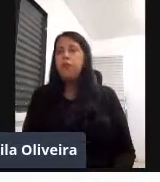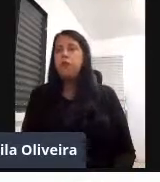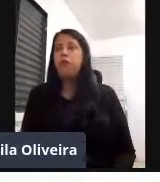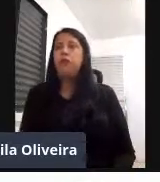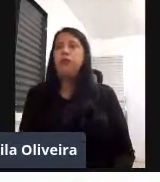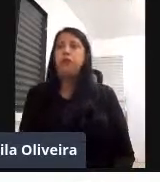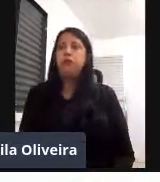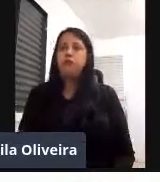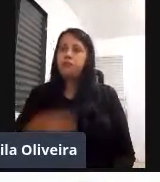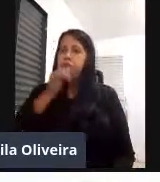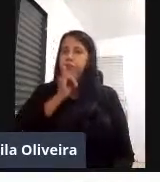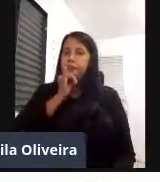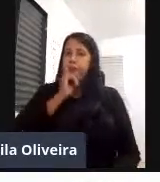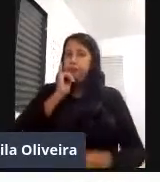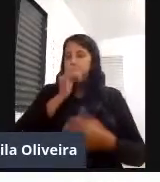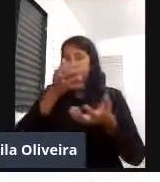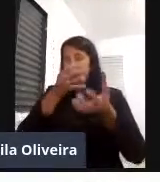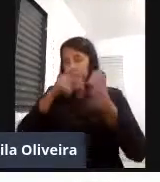governamentais.